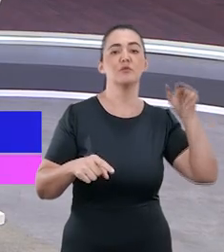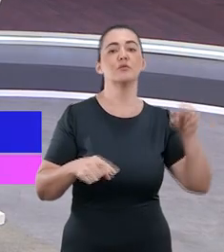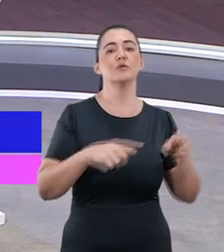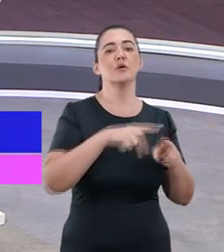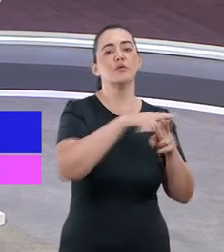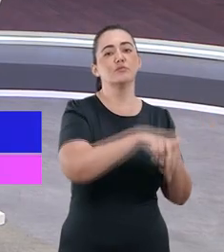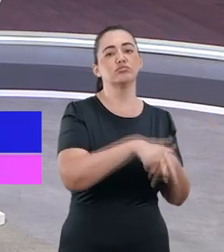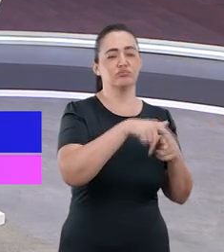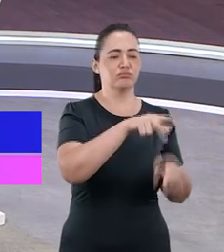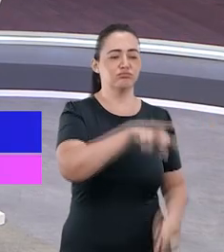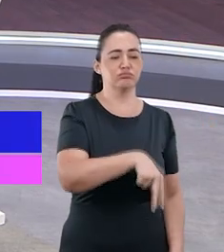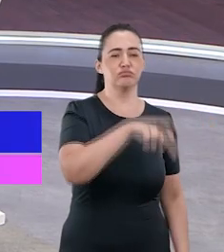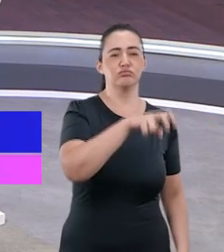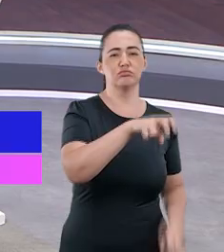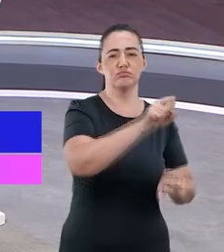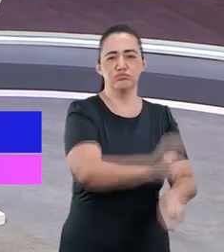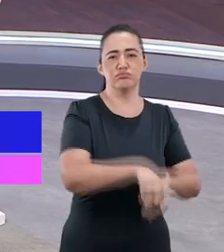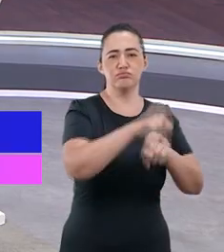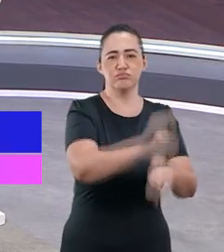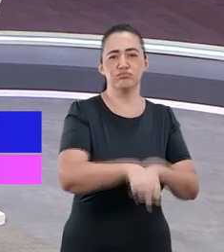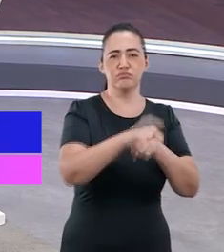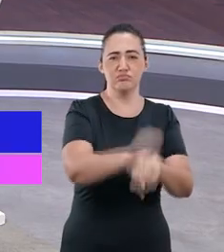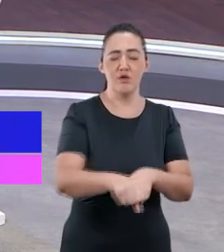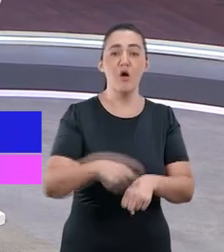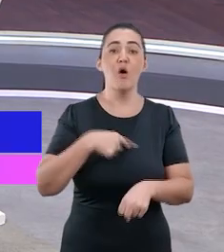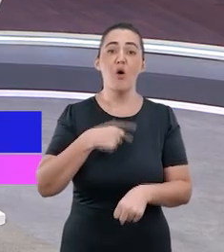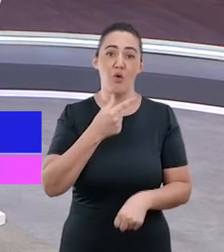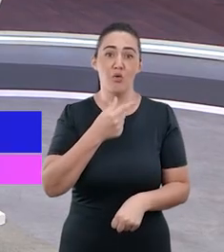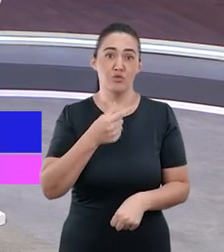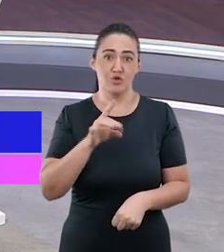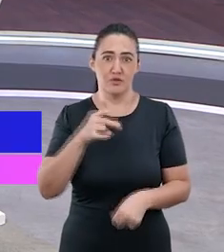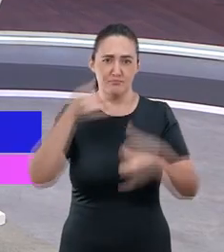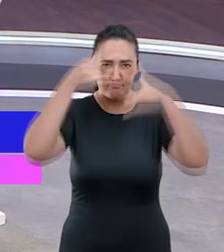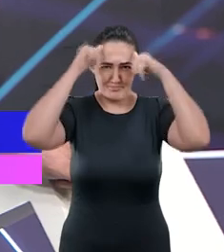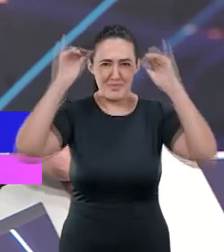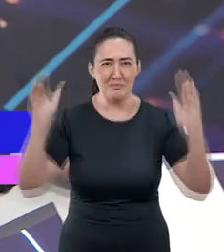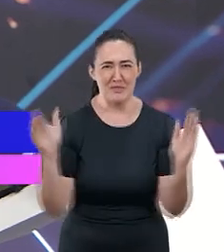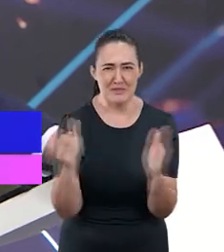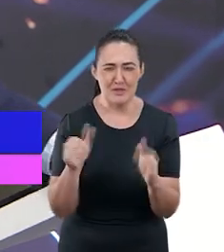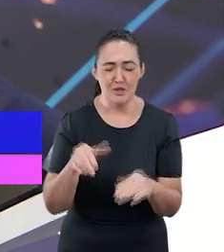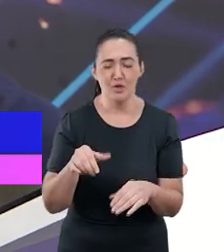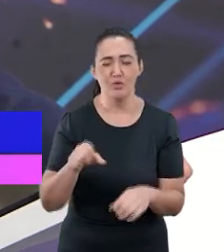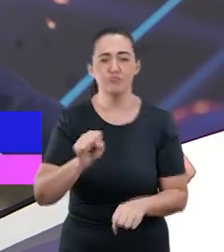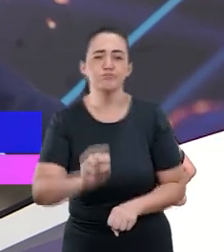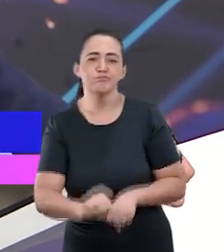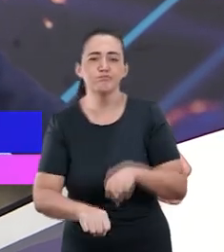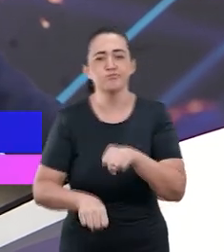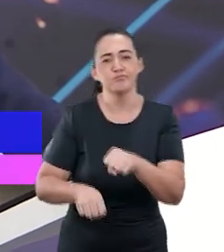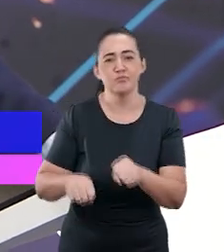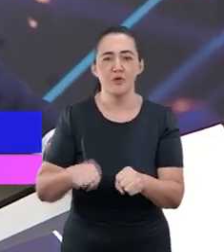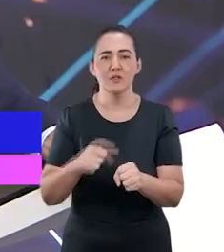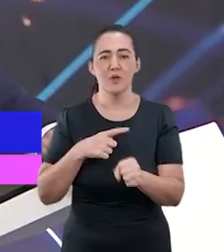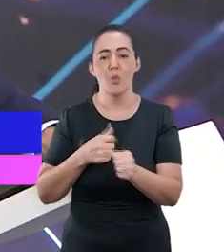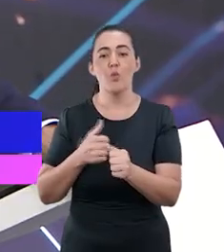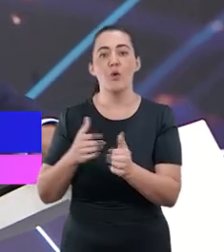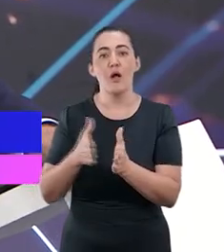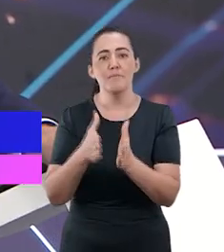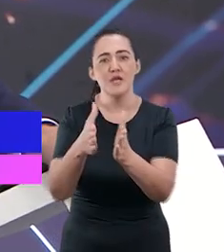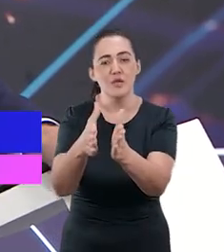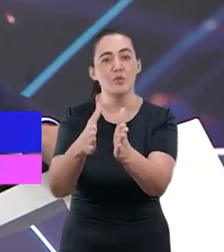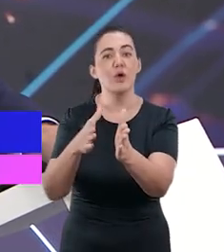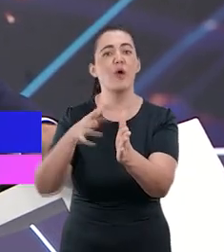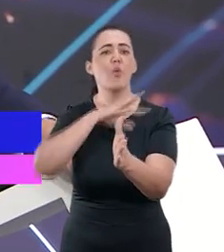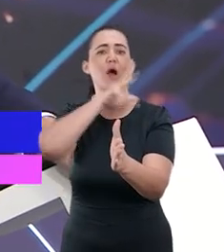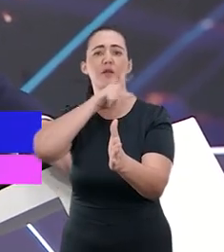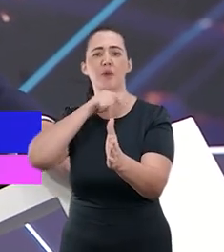faziam exatamente o mesmo trilho do bezerro. Os anos se passaram. Com a